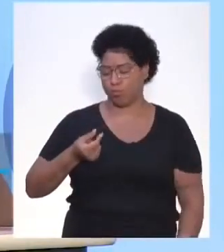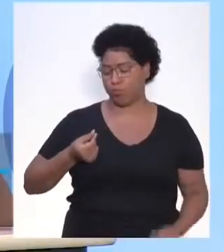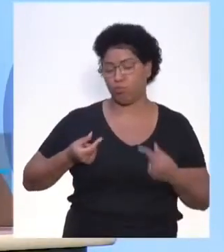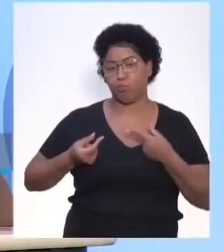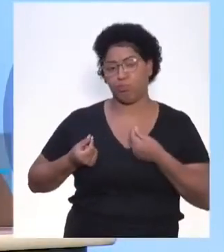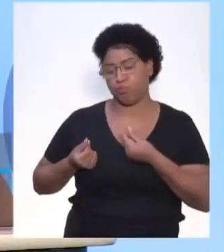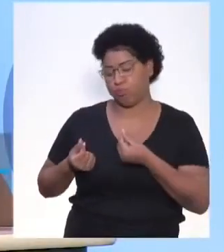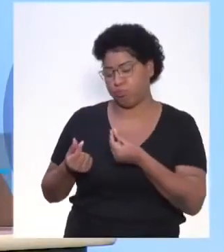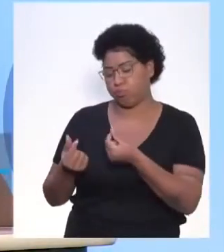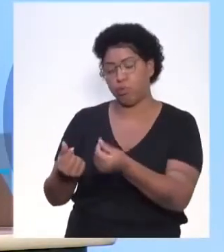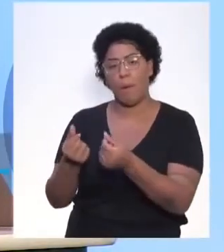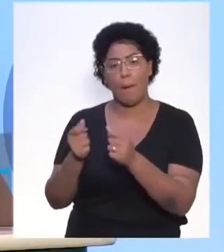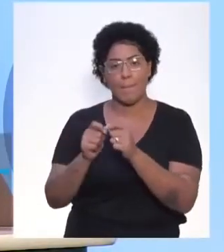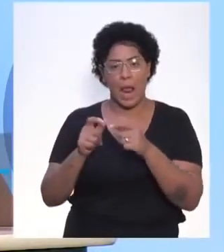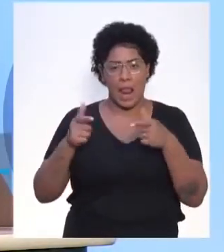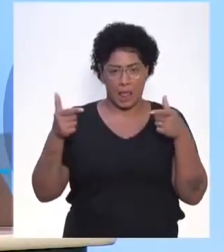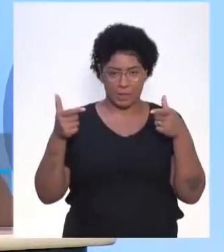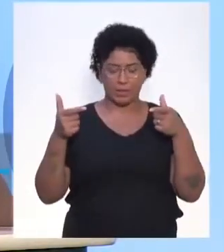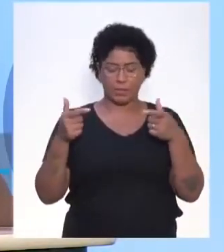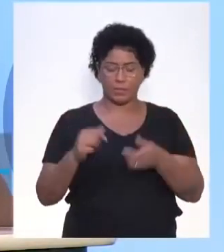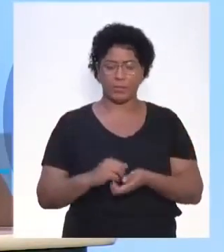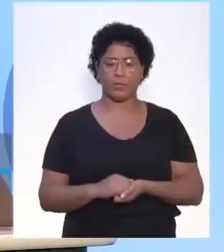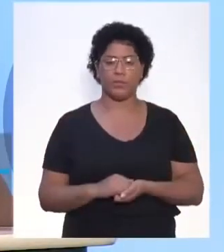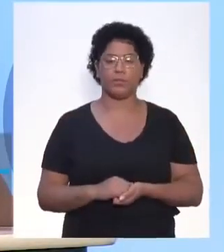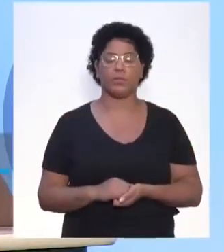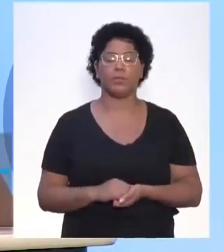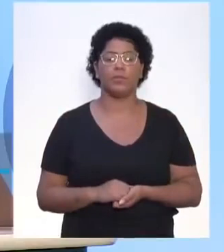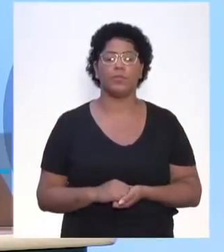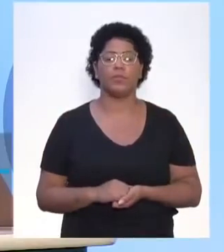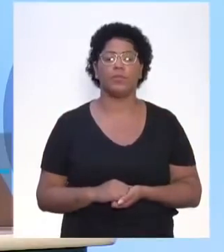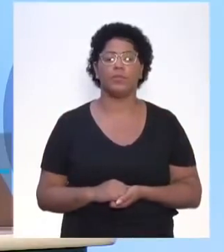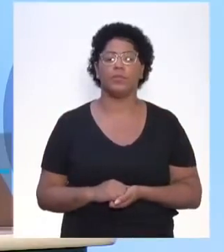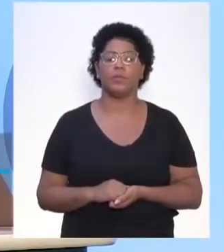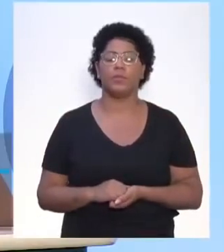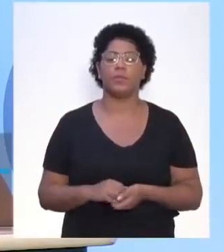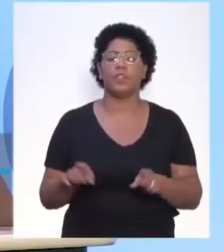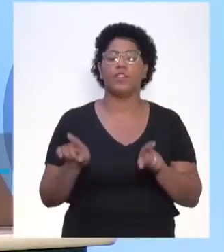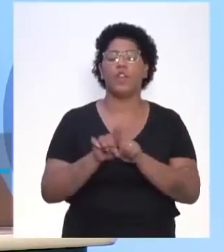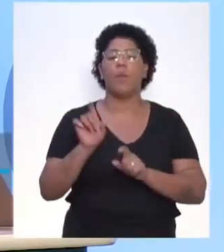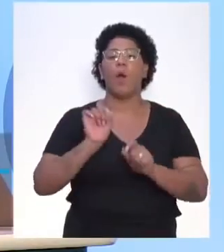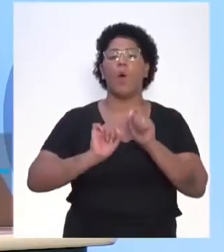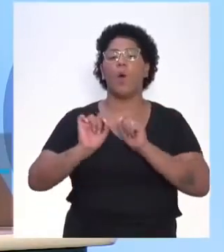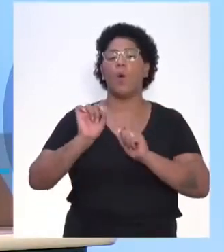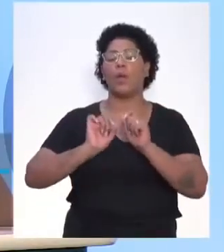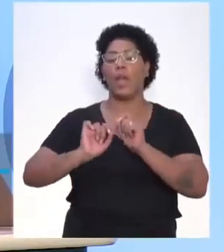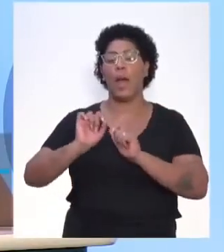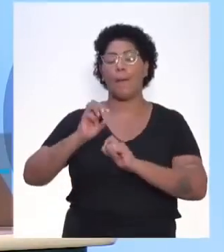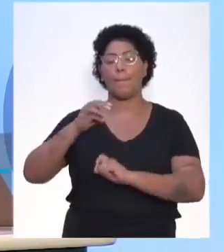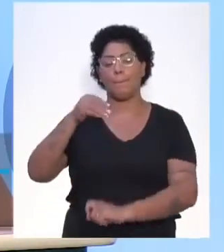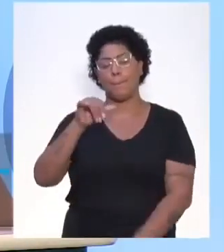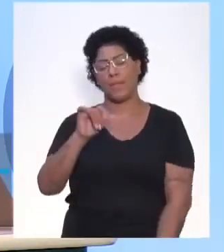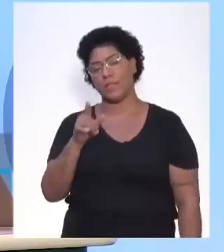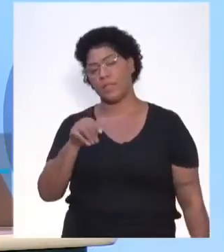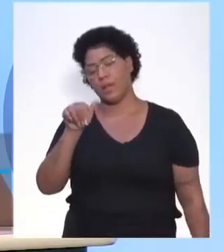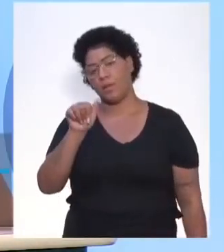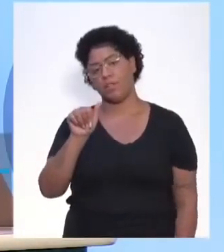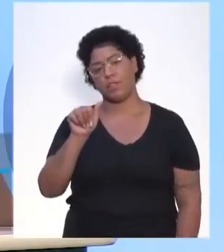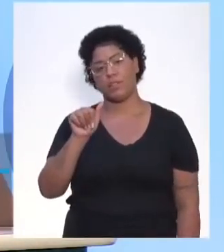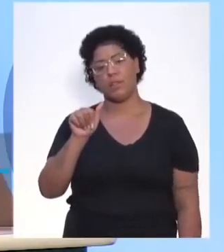vocês algumas dessas justificativas, nós tínhamos ali a noção de missão civilizatória, né?